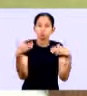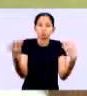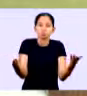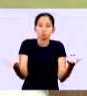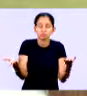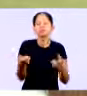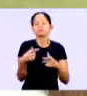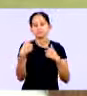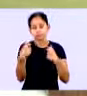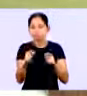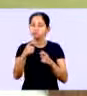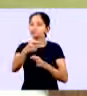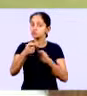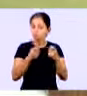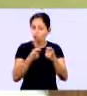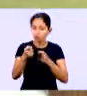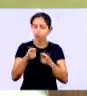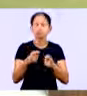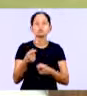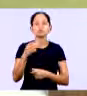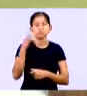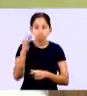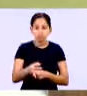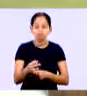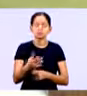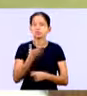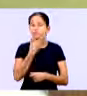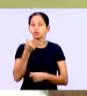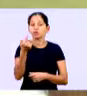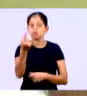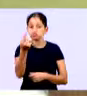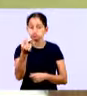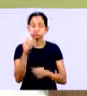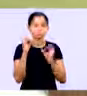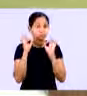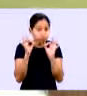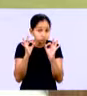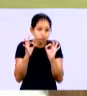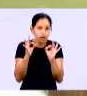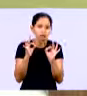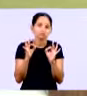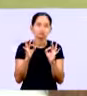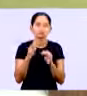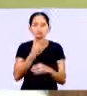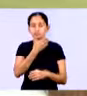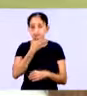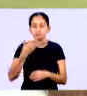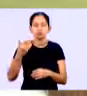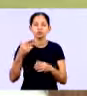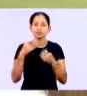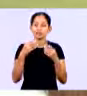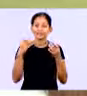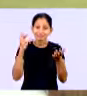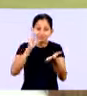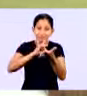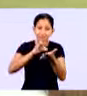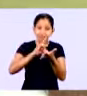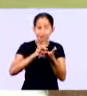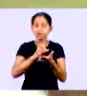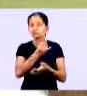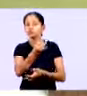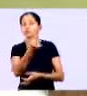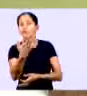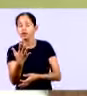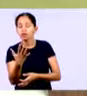isso é bom a gente ter um controle, né, até financeiro ou contábil bem eficiente para realmente ter uma noção,